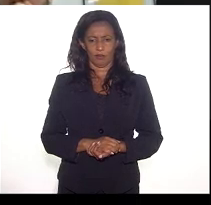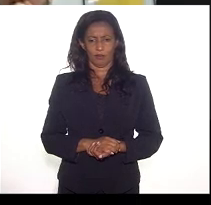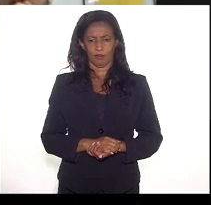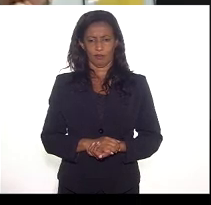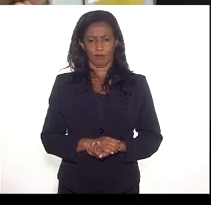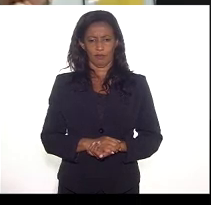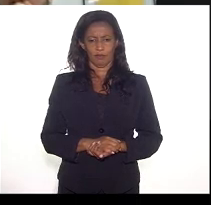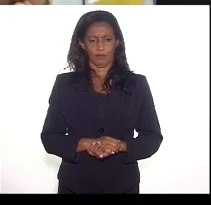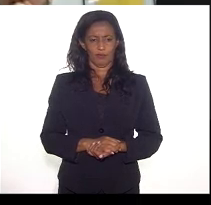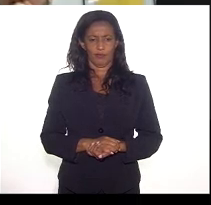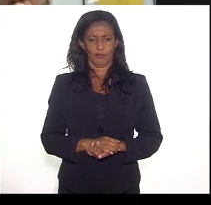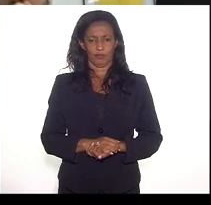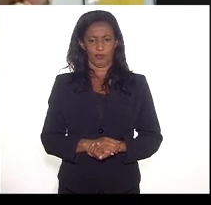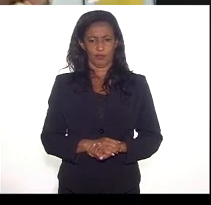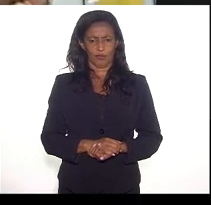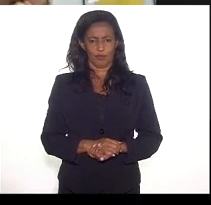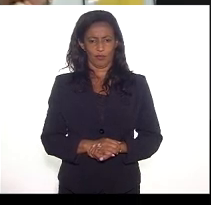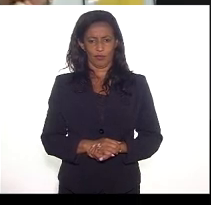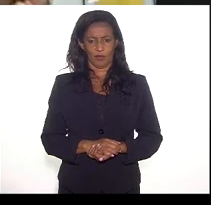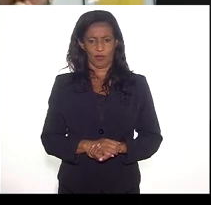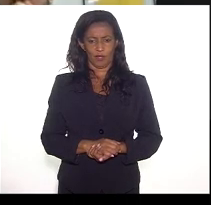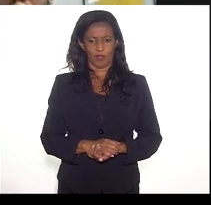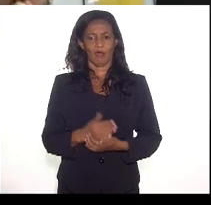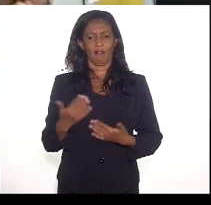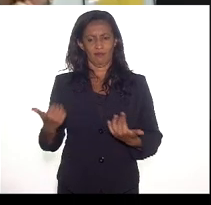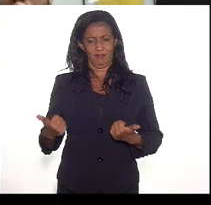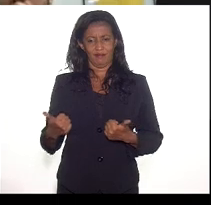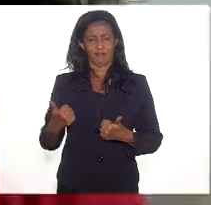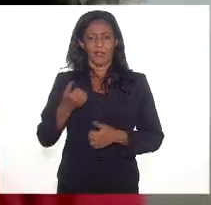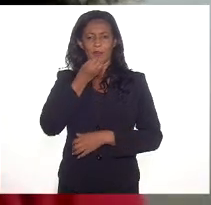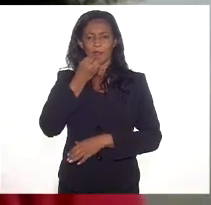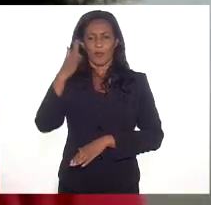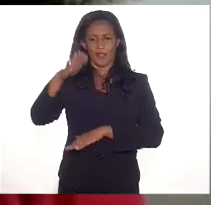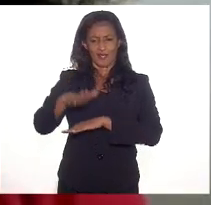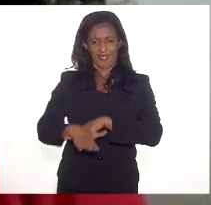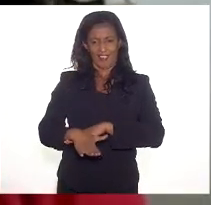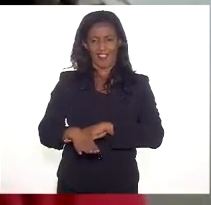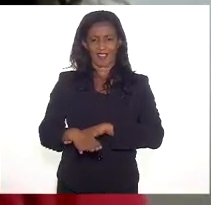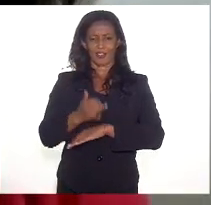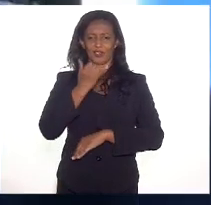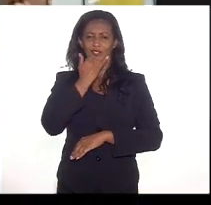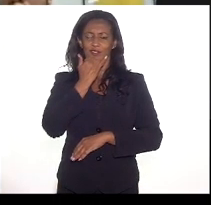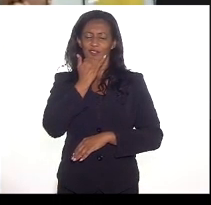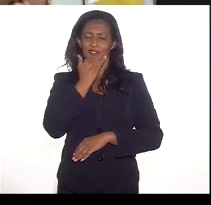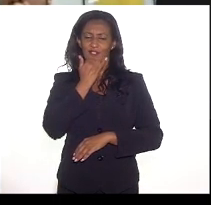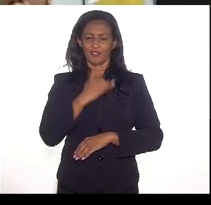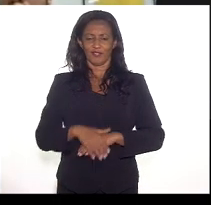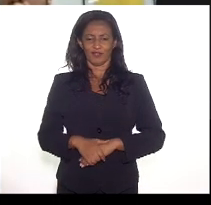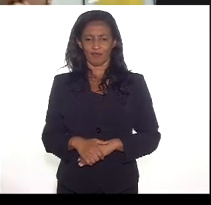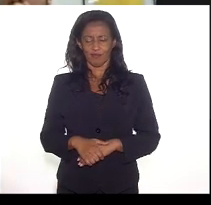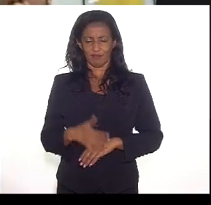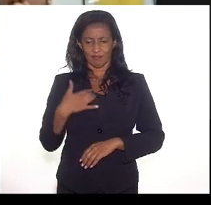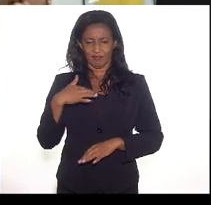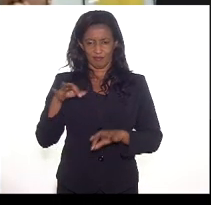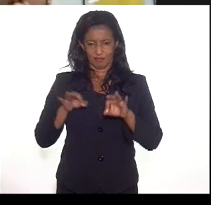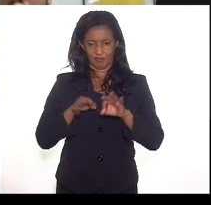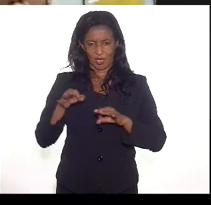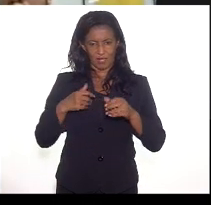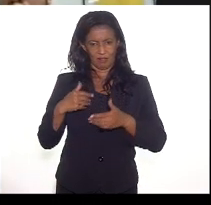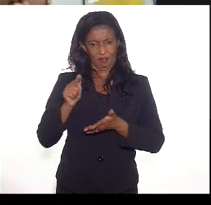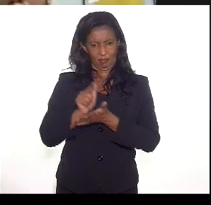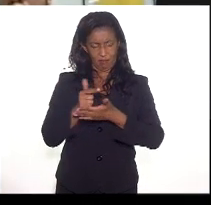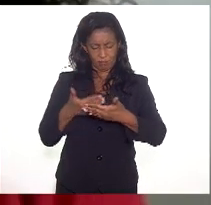Oi, presidente, boa tarde, desculpa. Eu estou com esse projeto aqui em mãos.